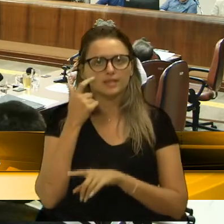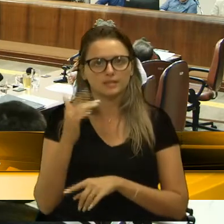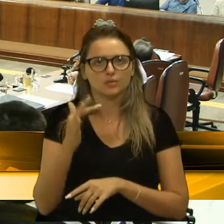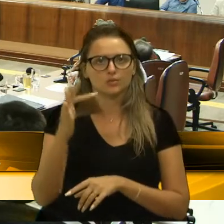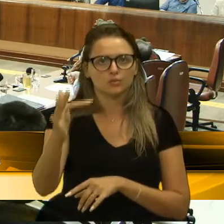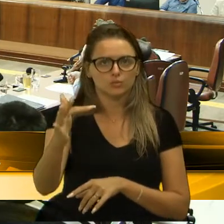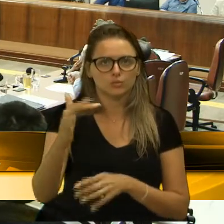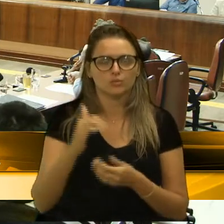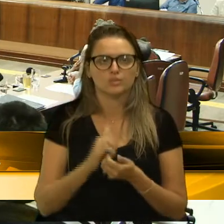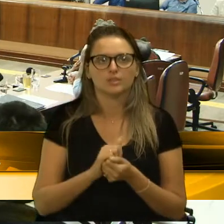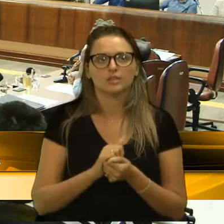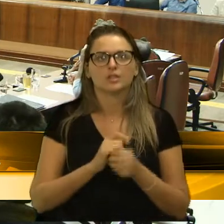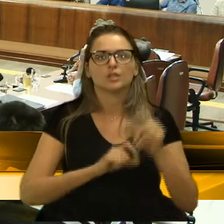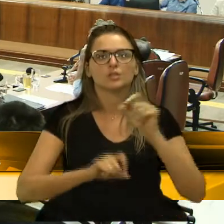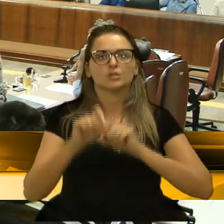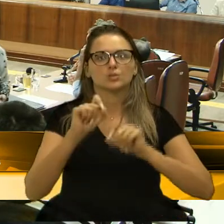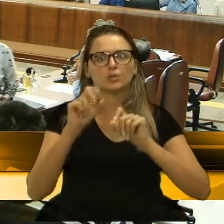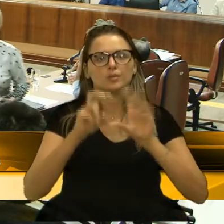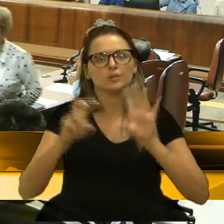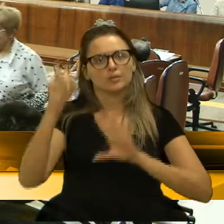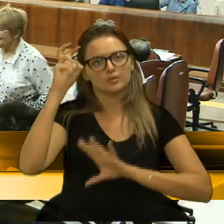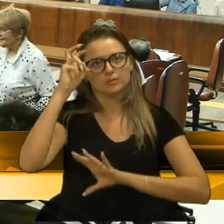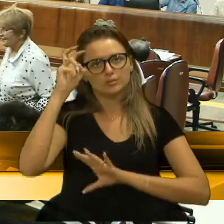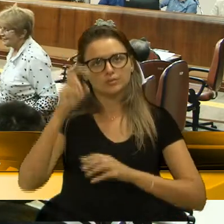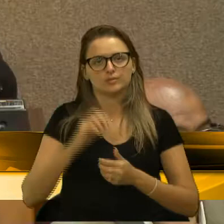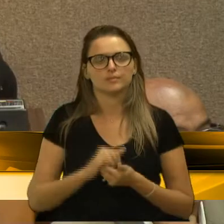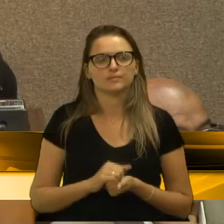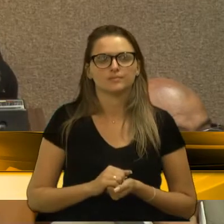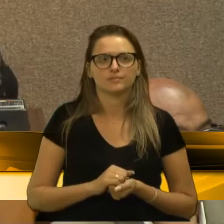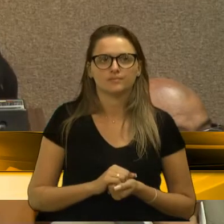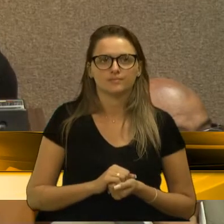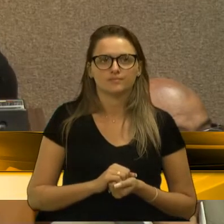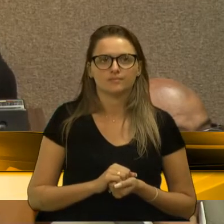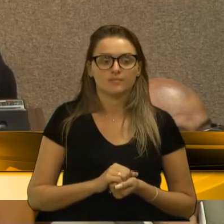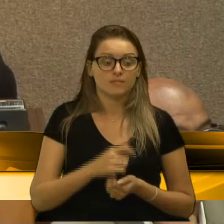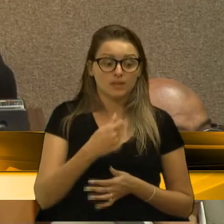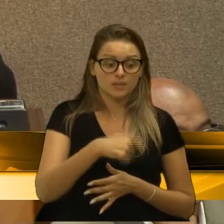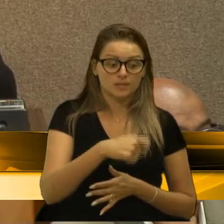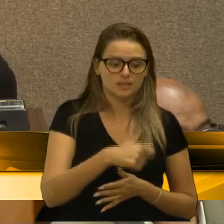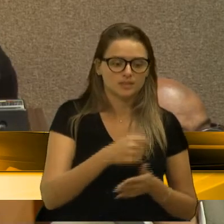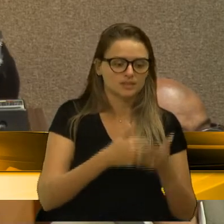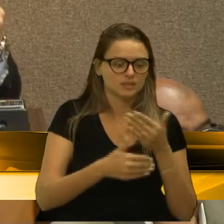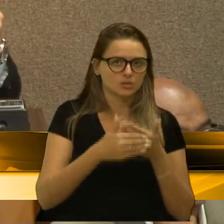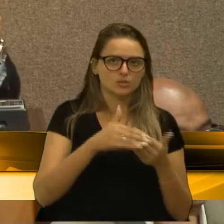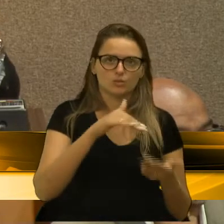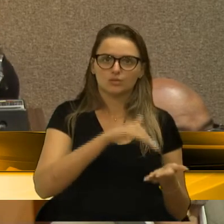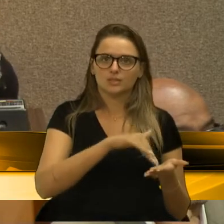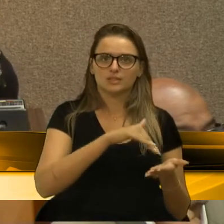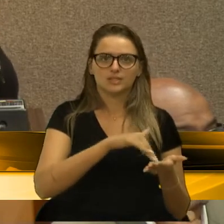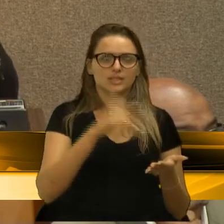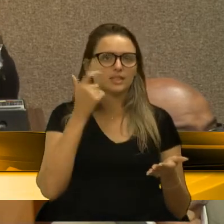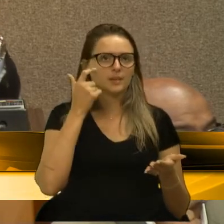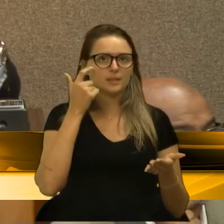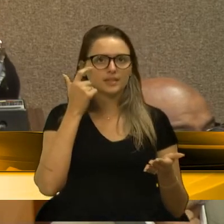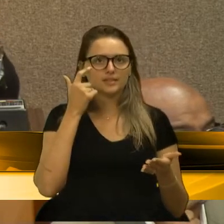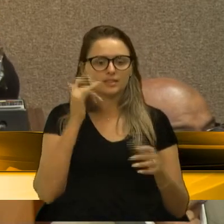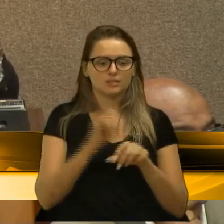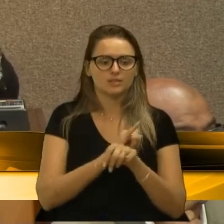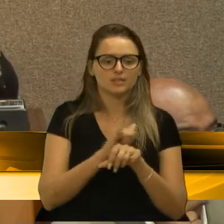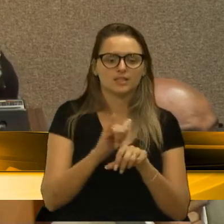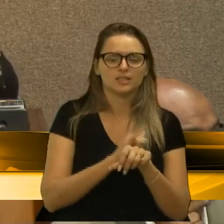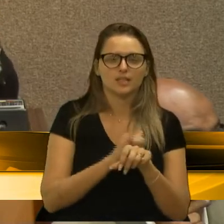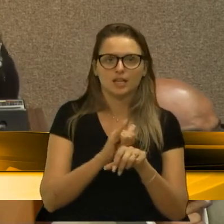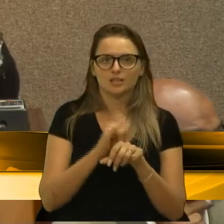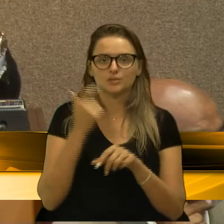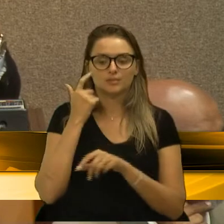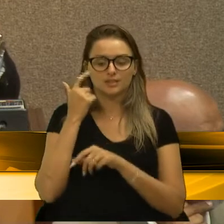principalmente num quesito cultural. É preciso que a Secretaria pense num planejamento, num trabalho